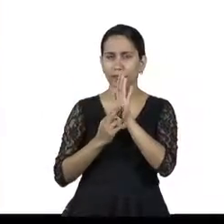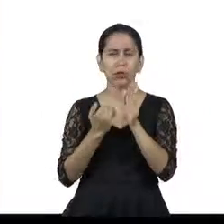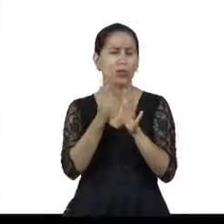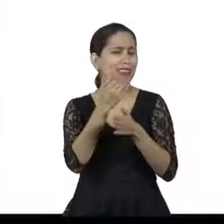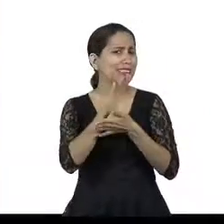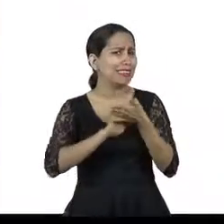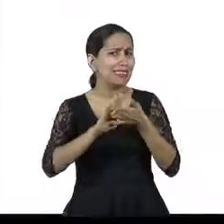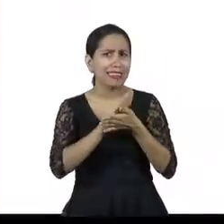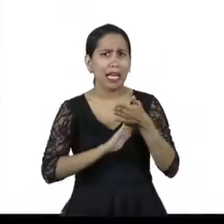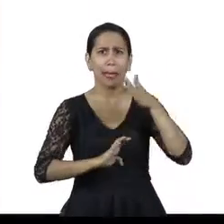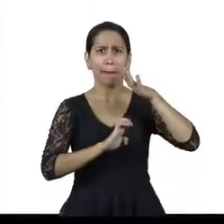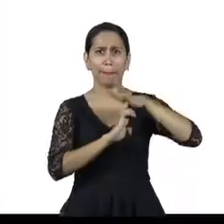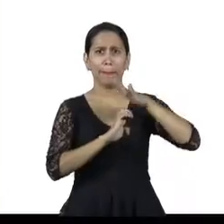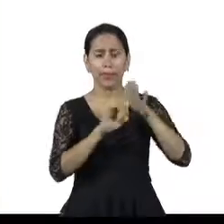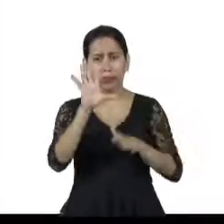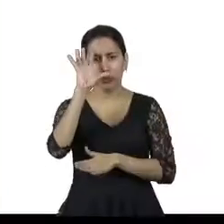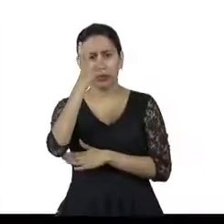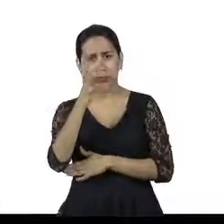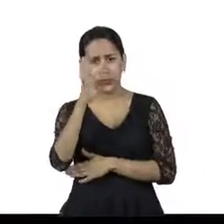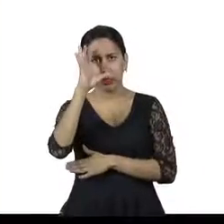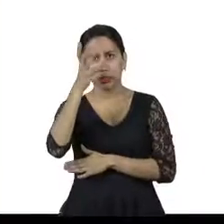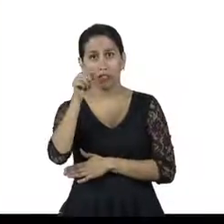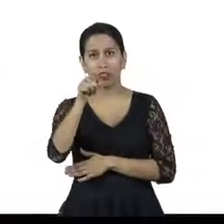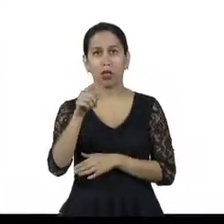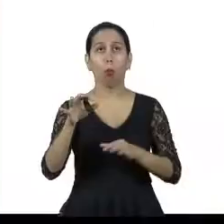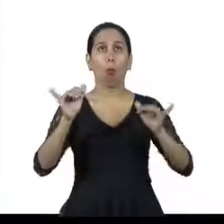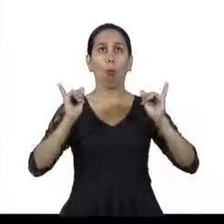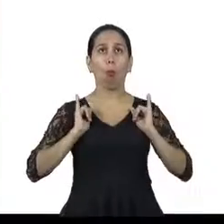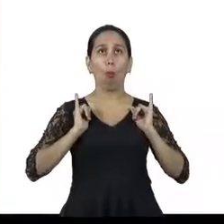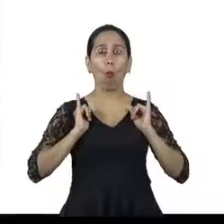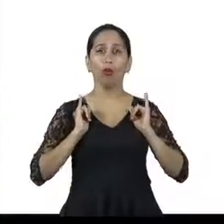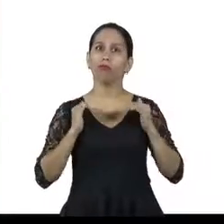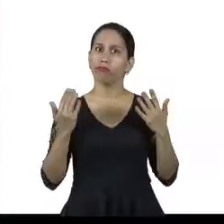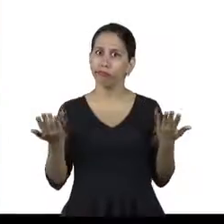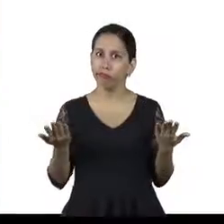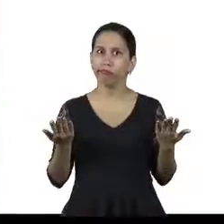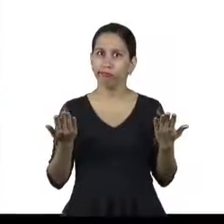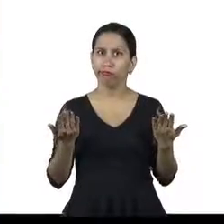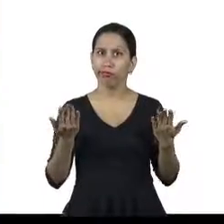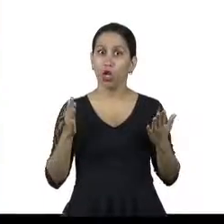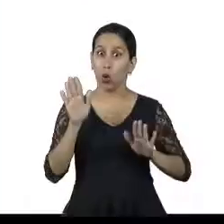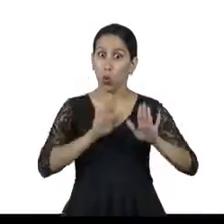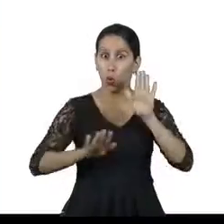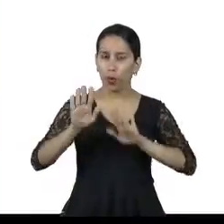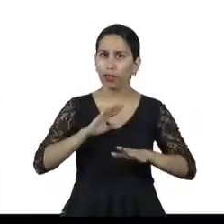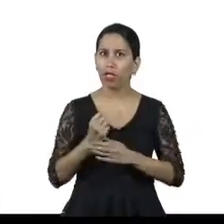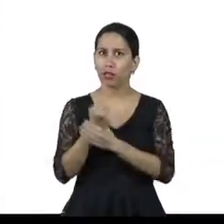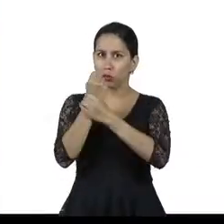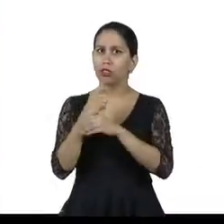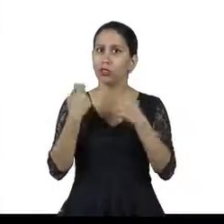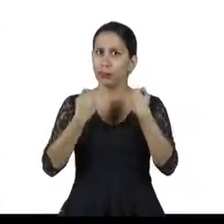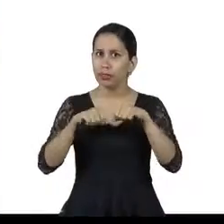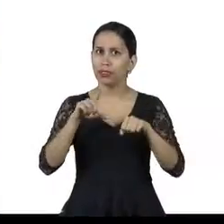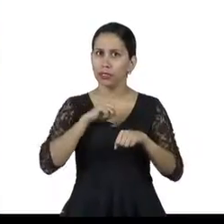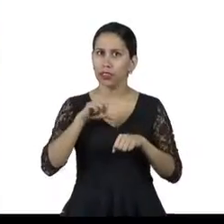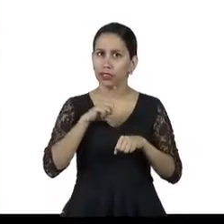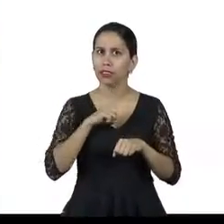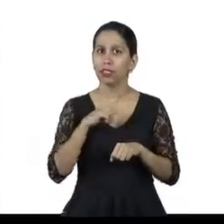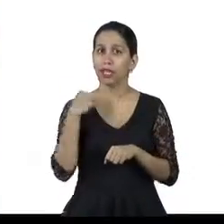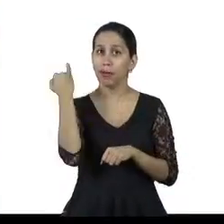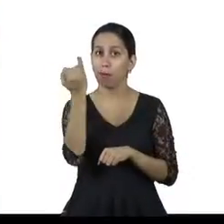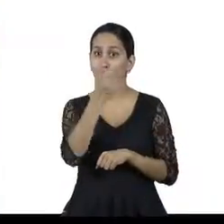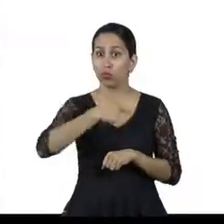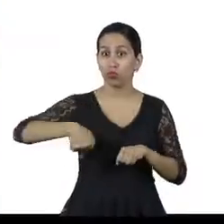se você não fizer a sua parte. Afinal, os cuidados existem e é para a segurança de todos, não é? Profissionais estão de branco. Depois, é